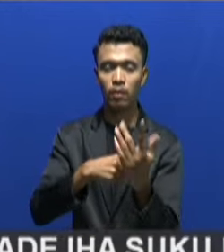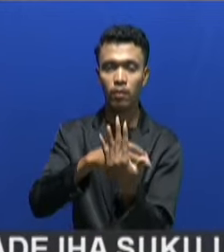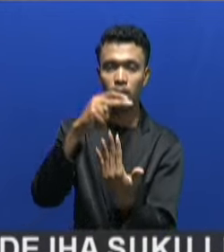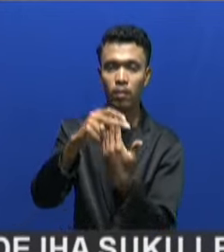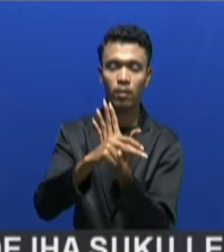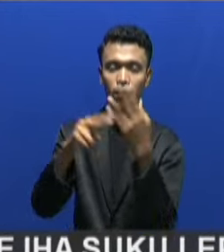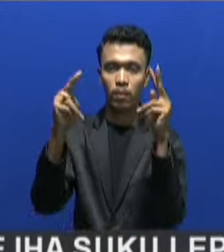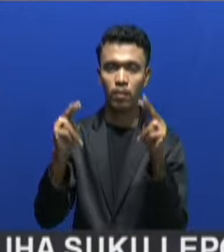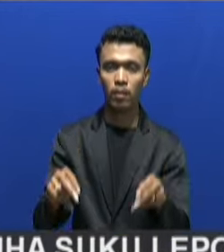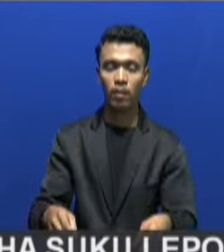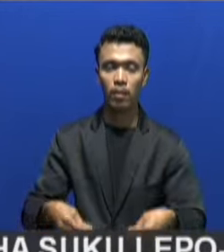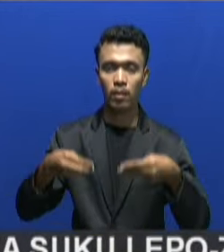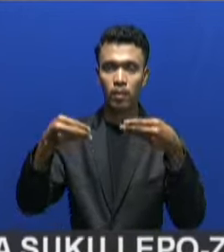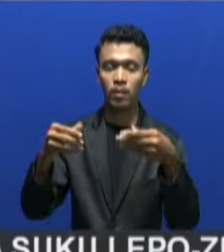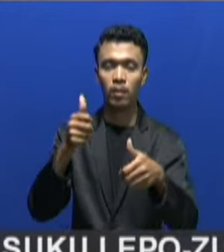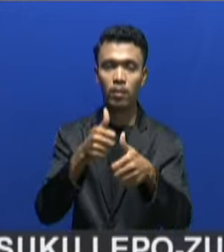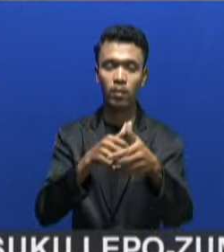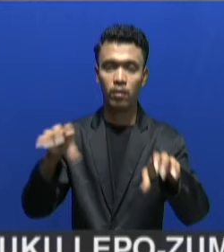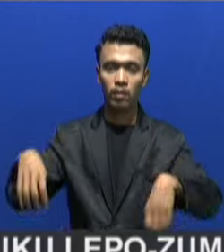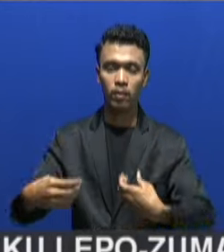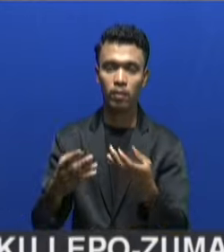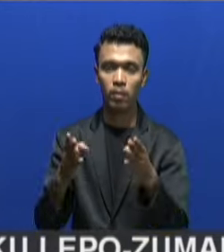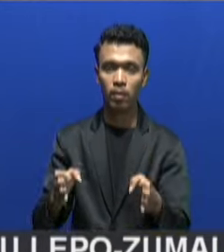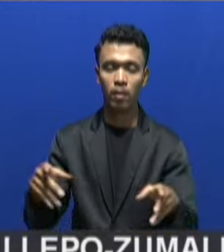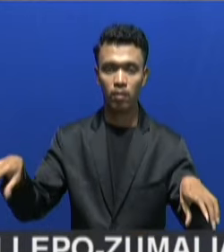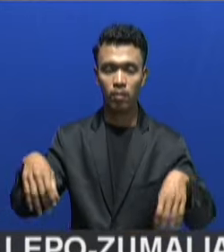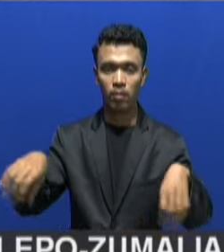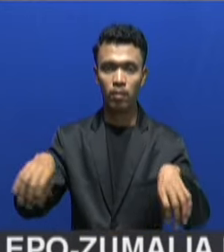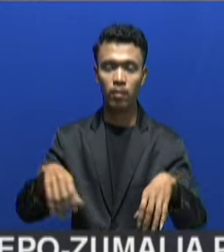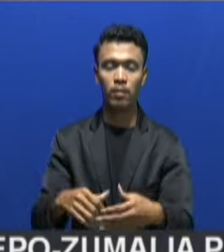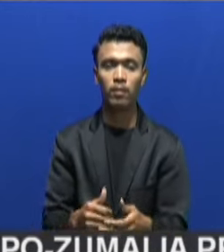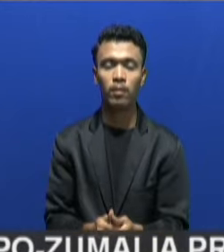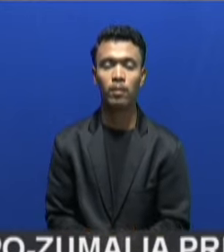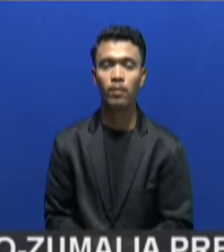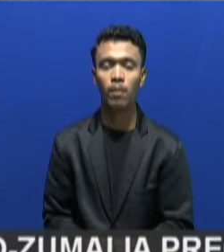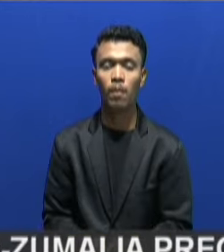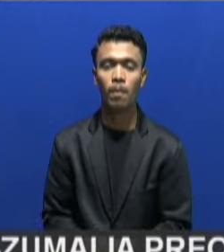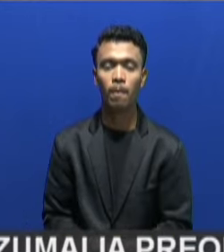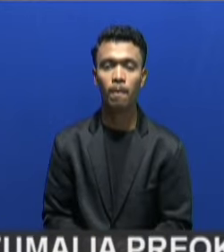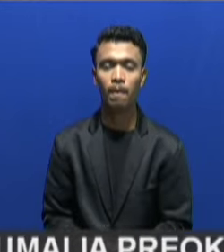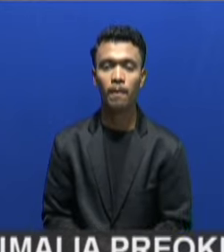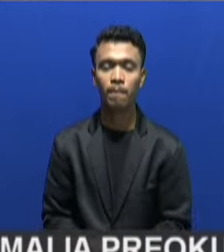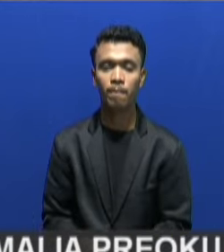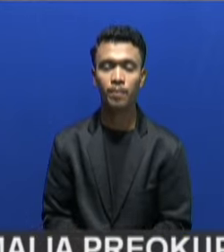haretok. Kompen trabalhador sira ne serviço agora gata. Nia kona